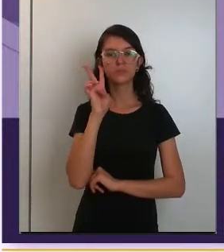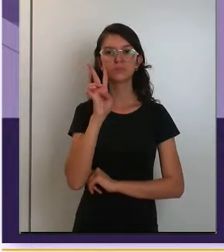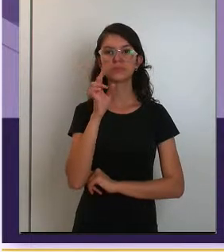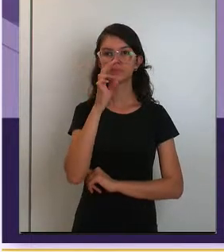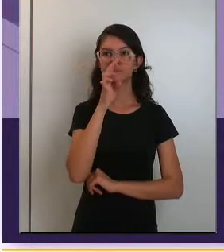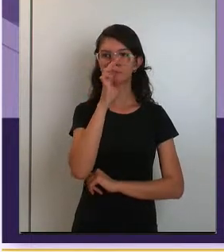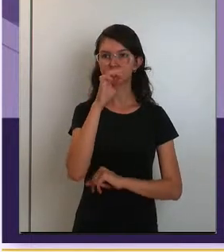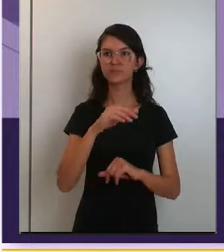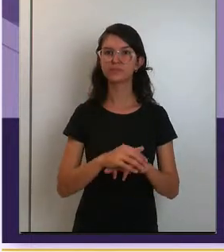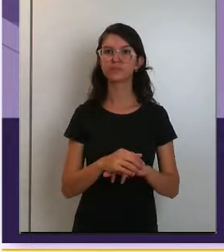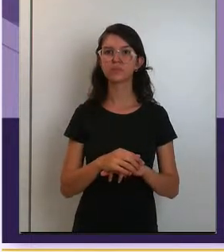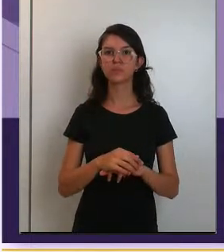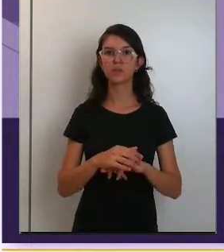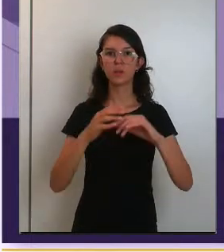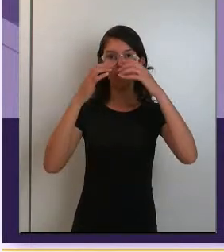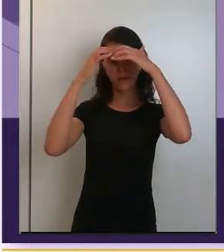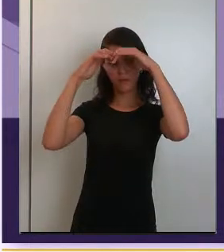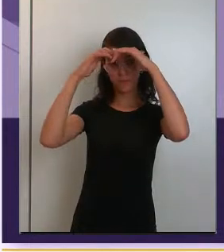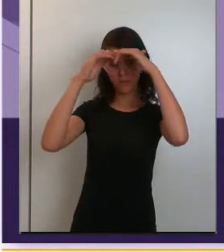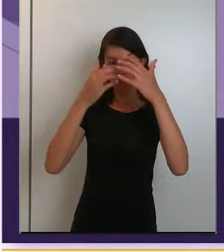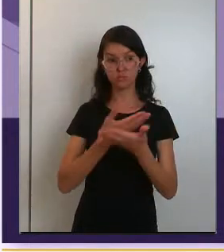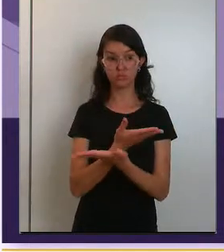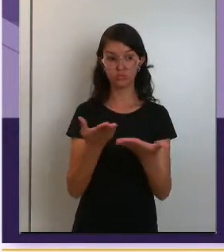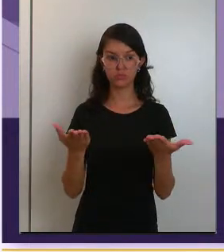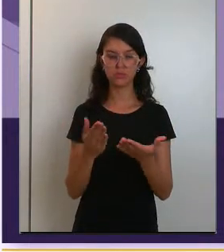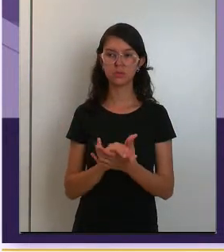e deixar talvez para reflexão